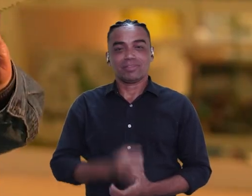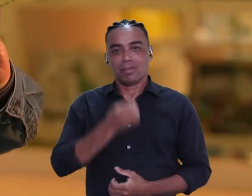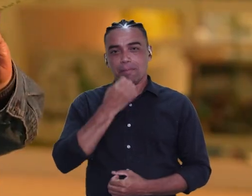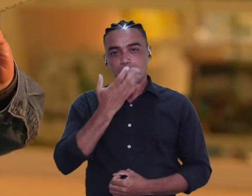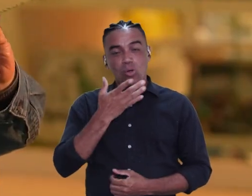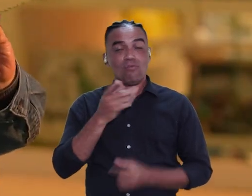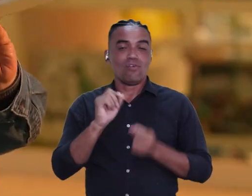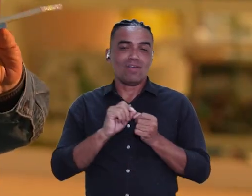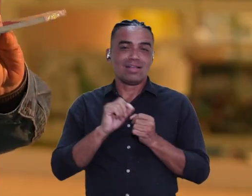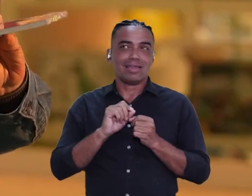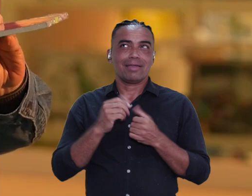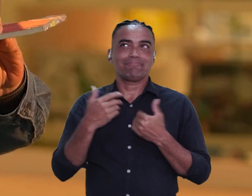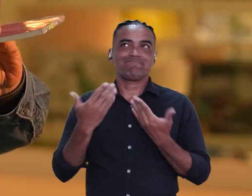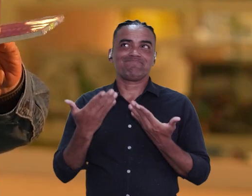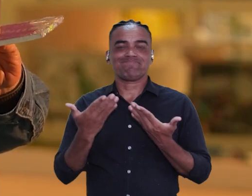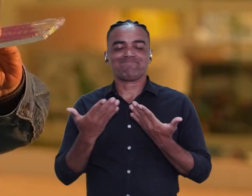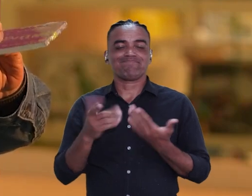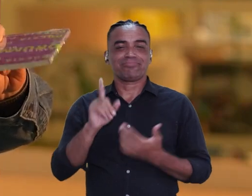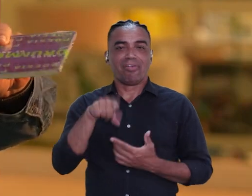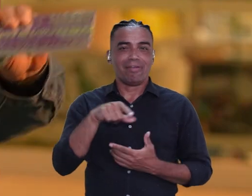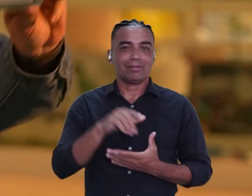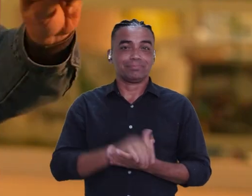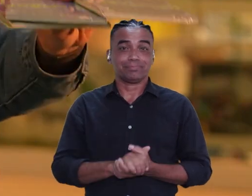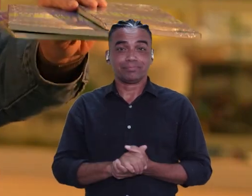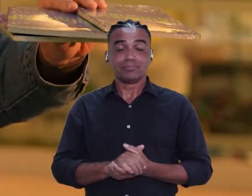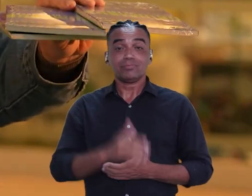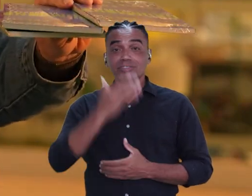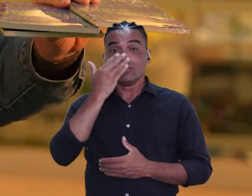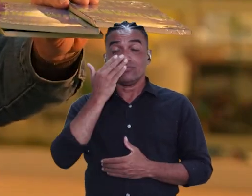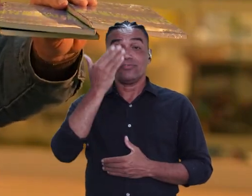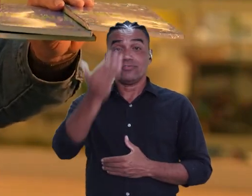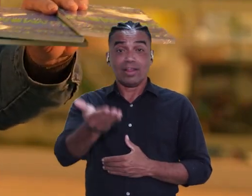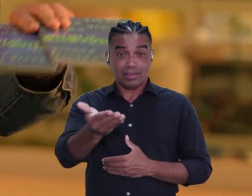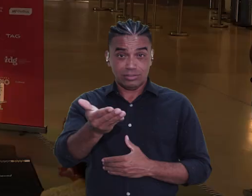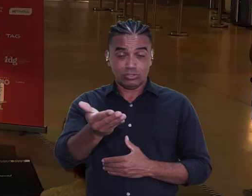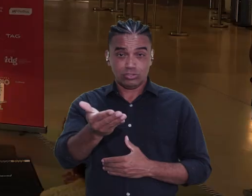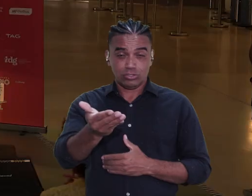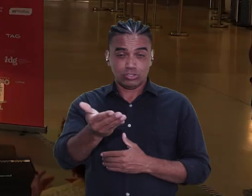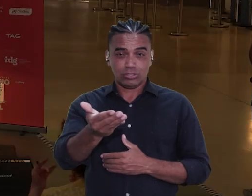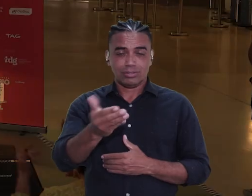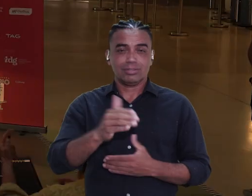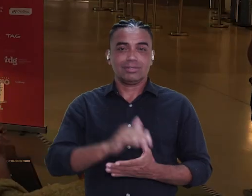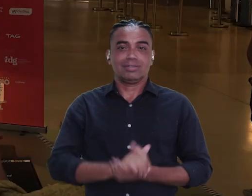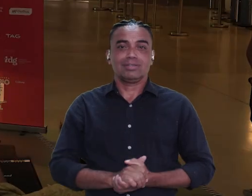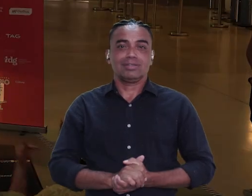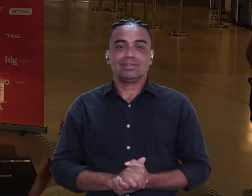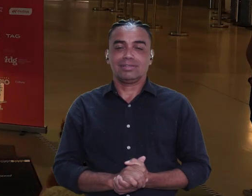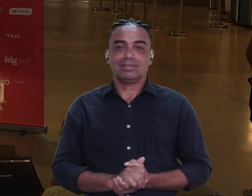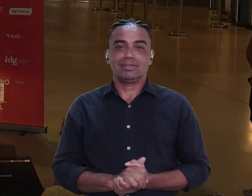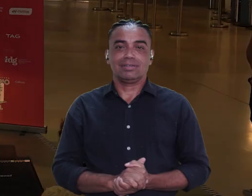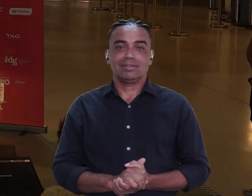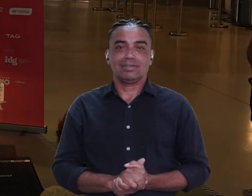Bom, eu vou fazer o seguinte: quem está na frente aqui que não teve...